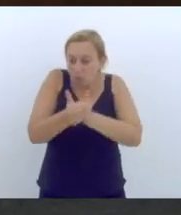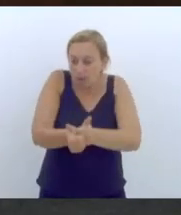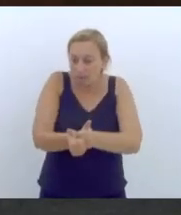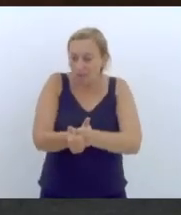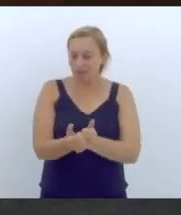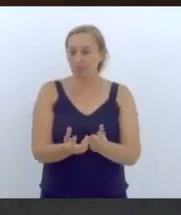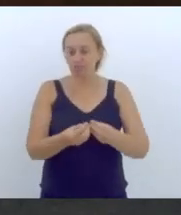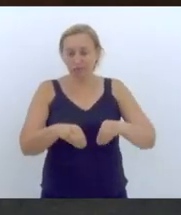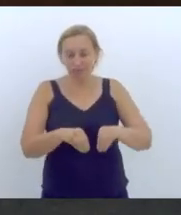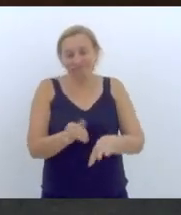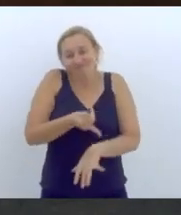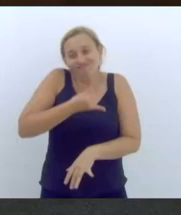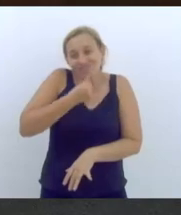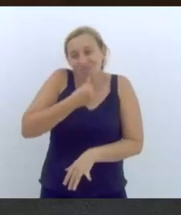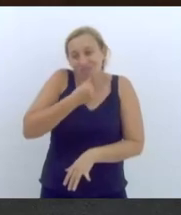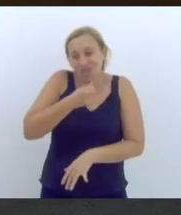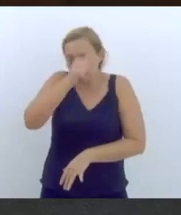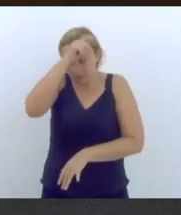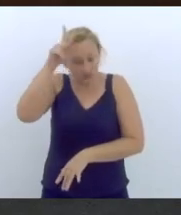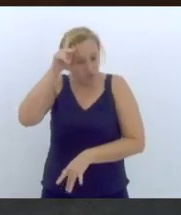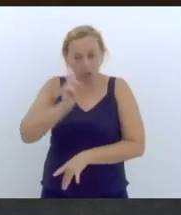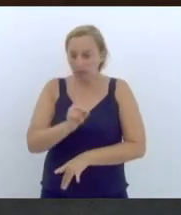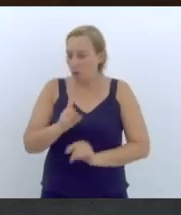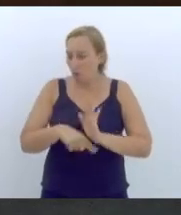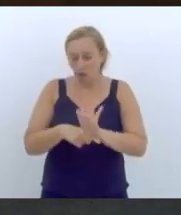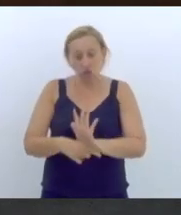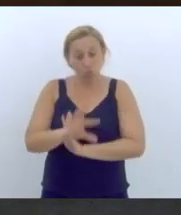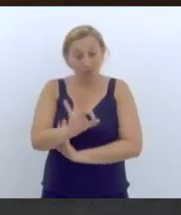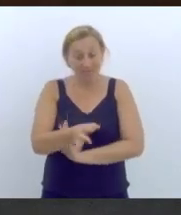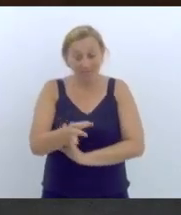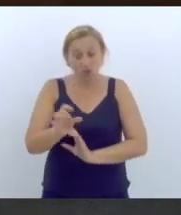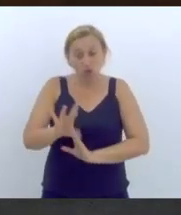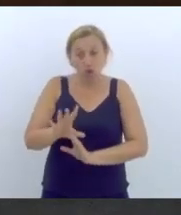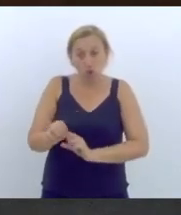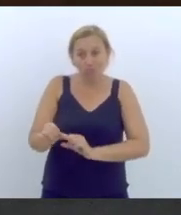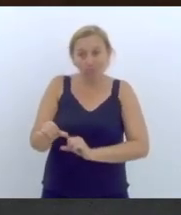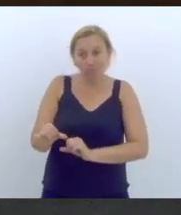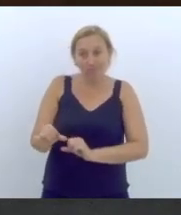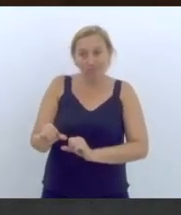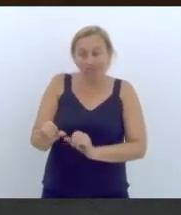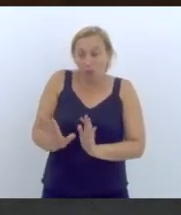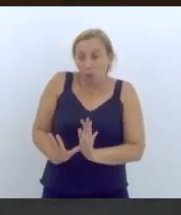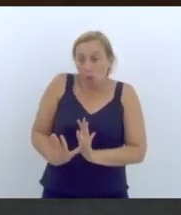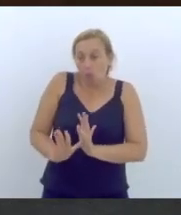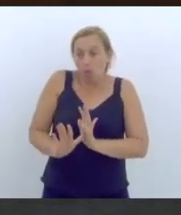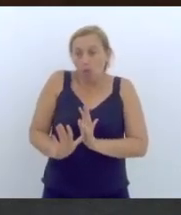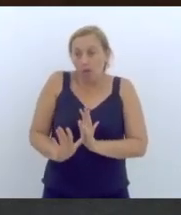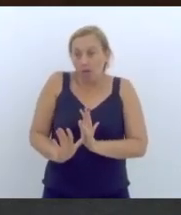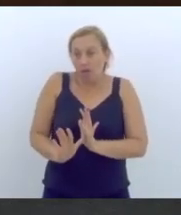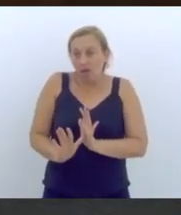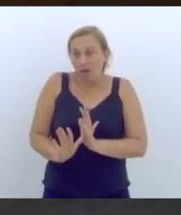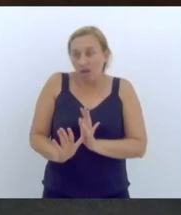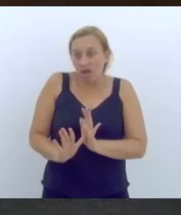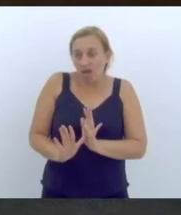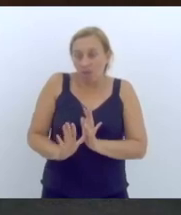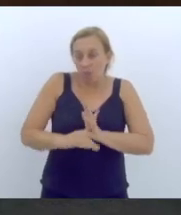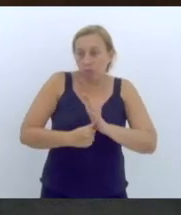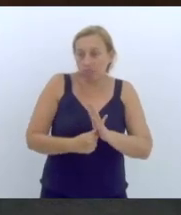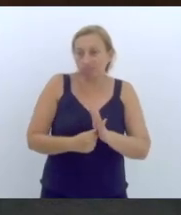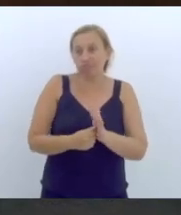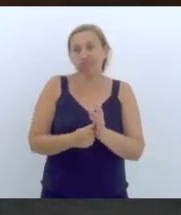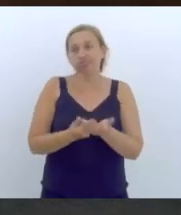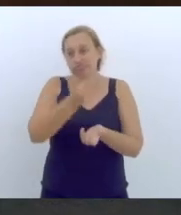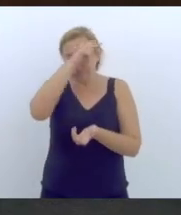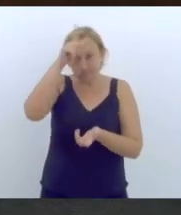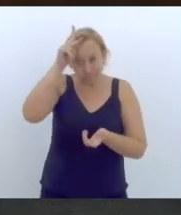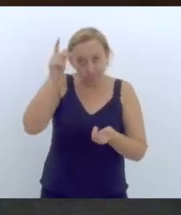que infelizmente a prefeitura não contribuiu da forma necessária, pelo contrário, tentou sabotar o tempo inteiro com esse prefeito